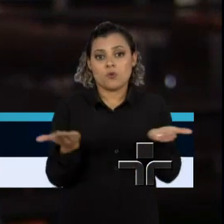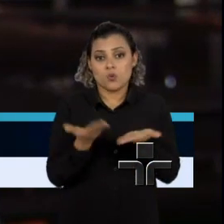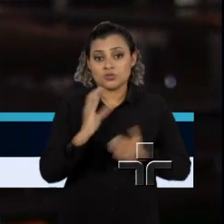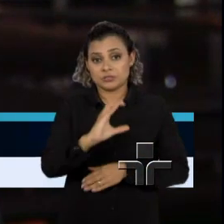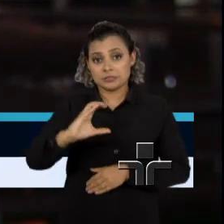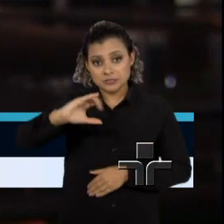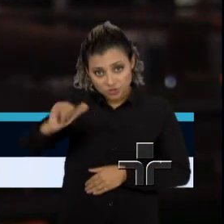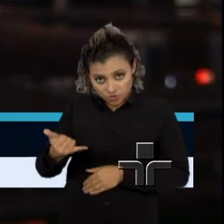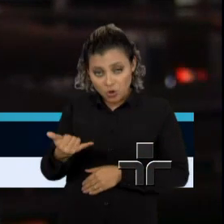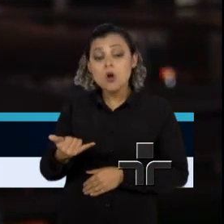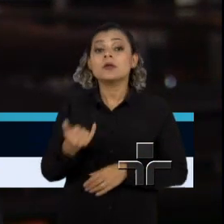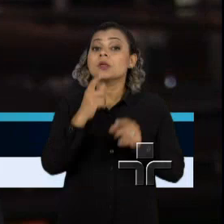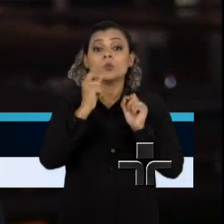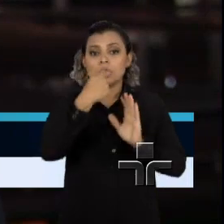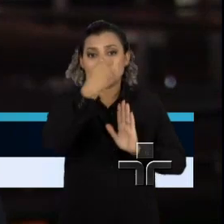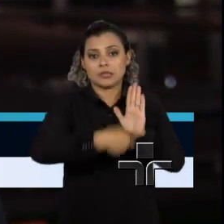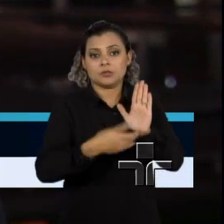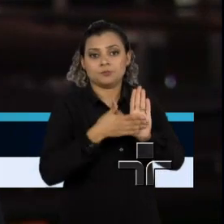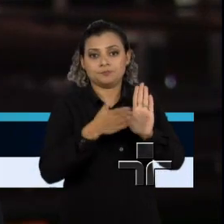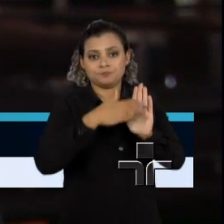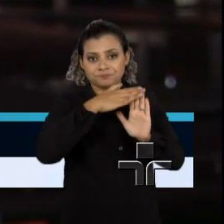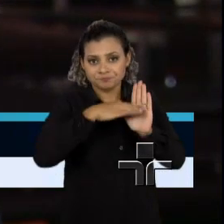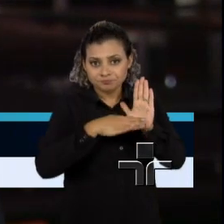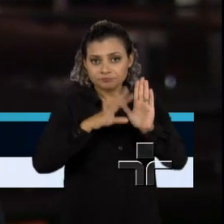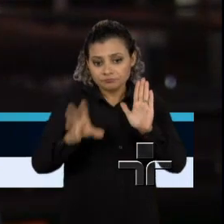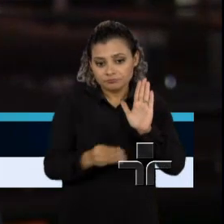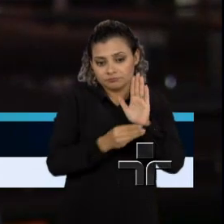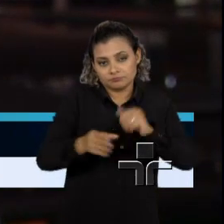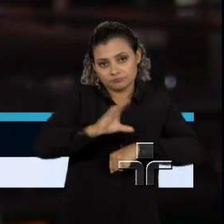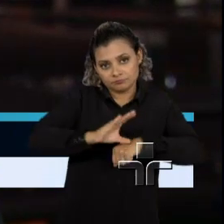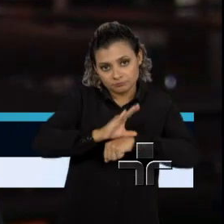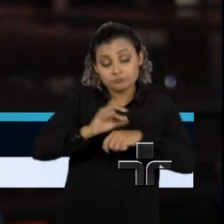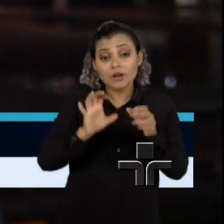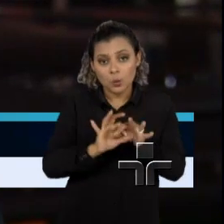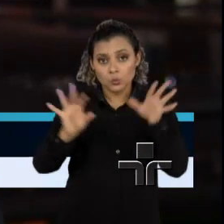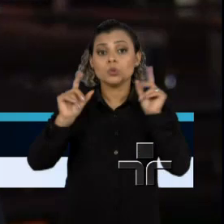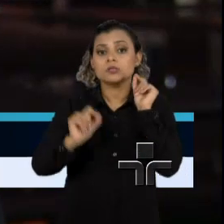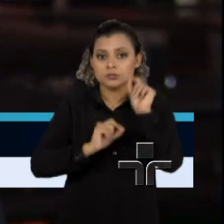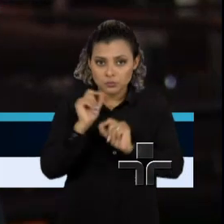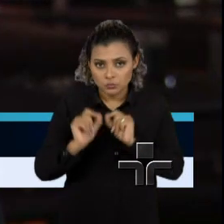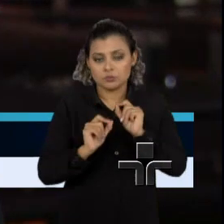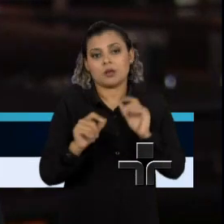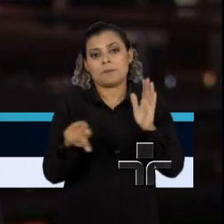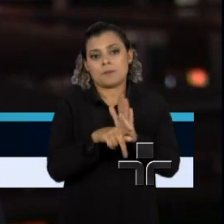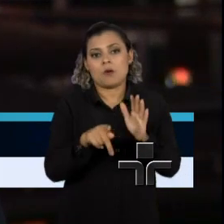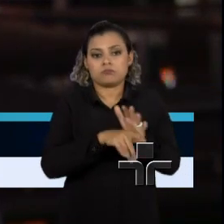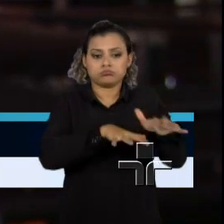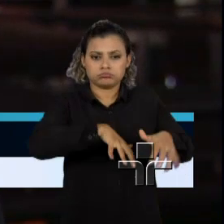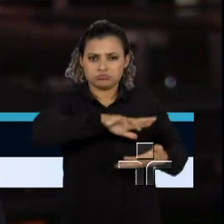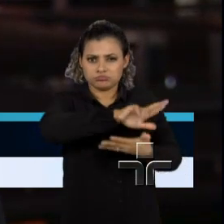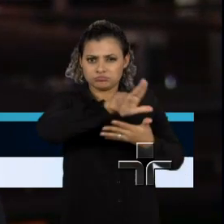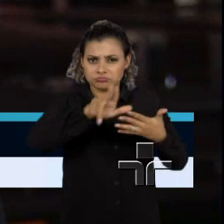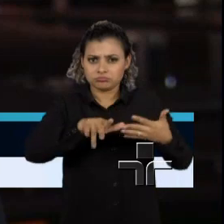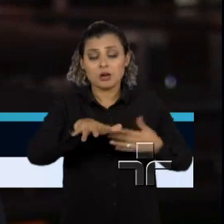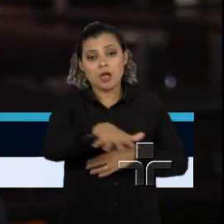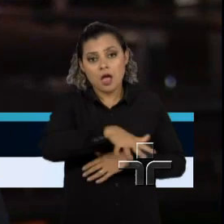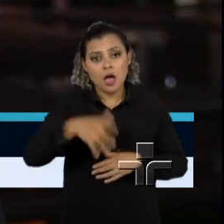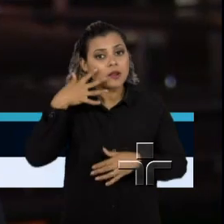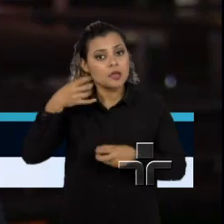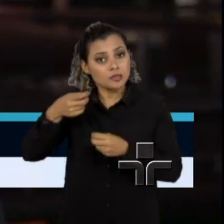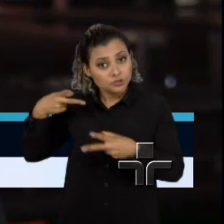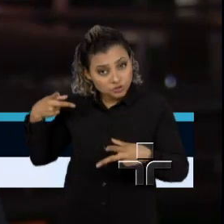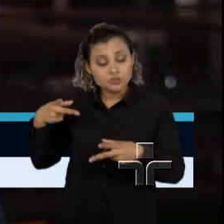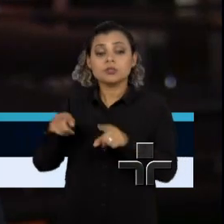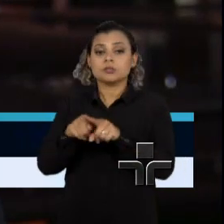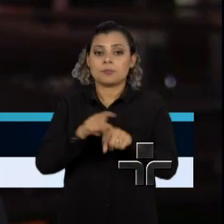e Justiça o texto da proposta de emenda constitucional que permite a exploração de recursos minerais em reservas indígenas e